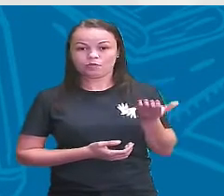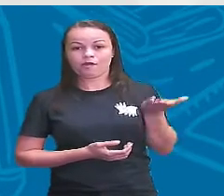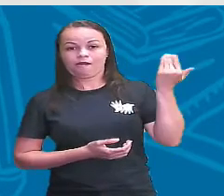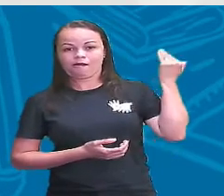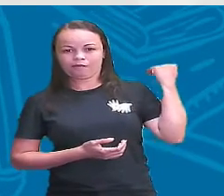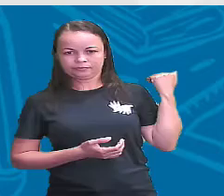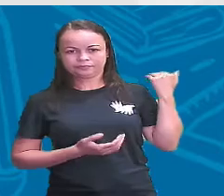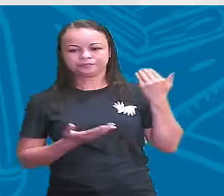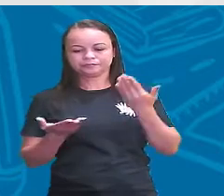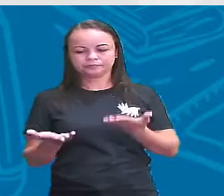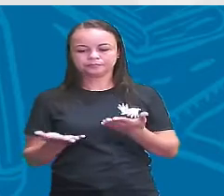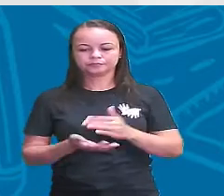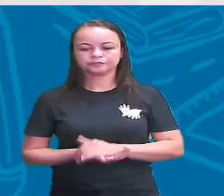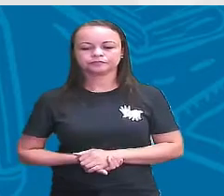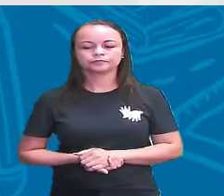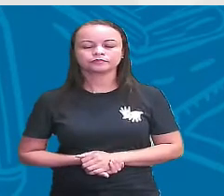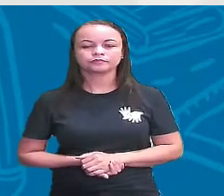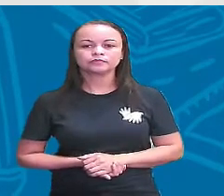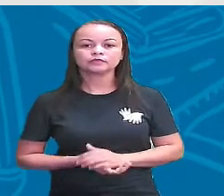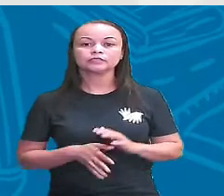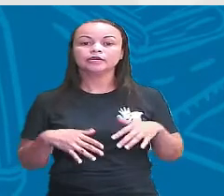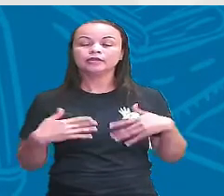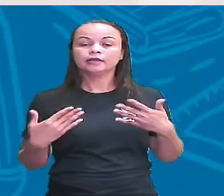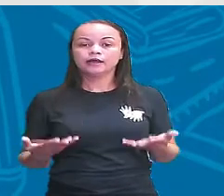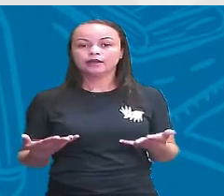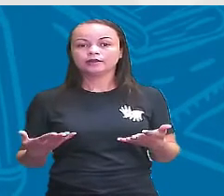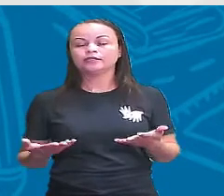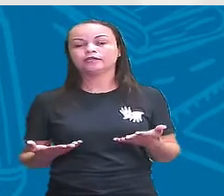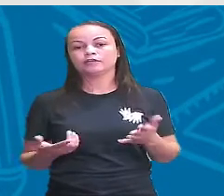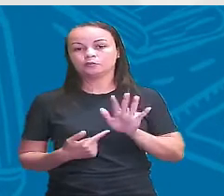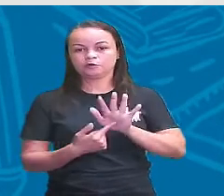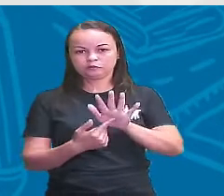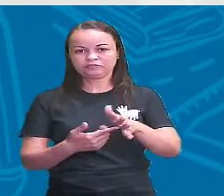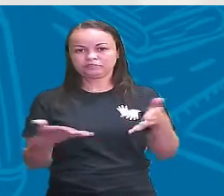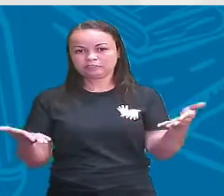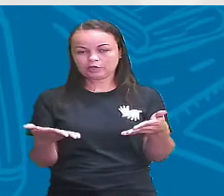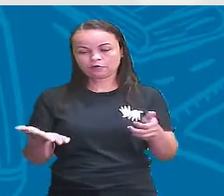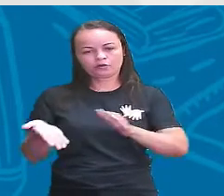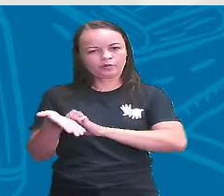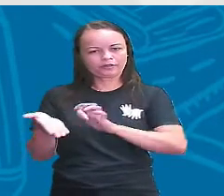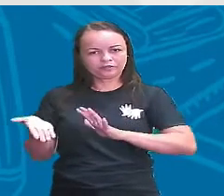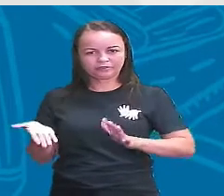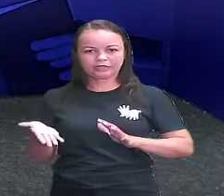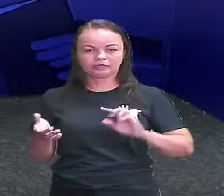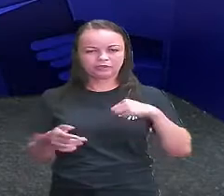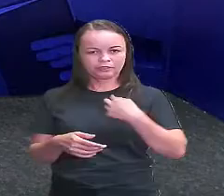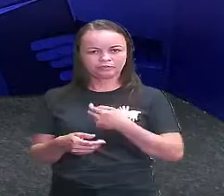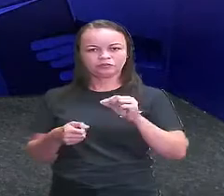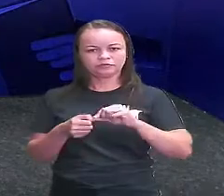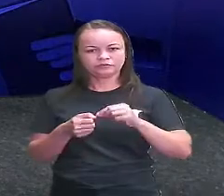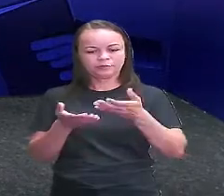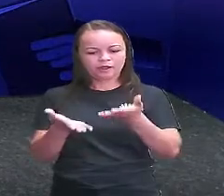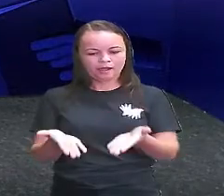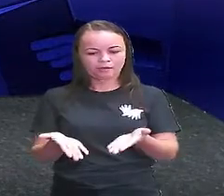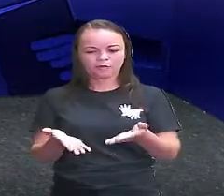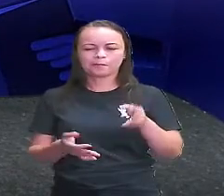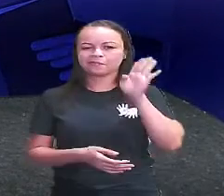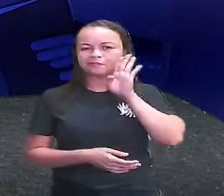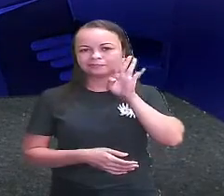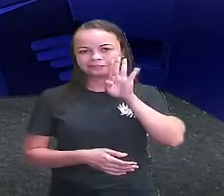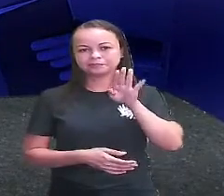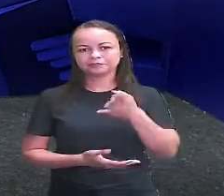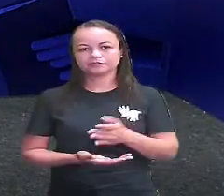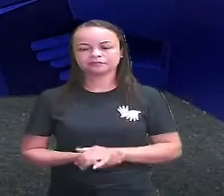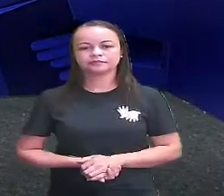aí, eu trouxe para vocês uma atividade para a gente fazer, bem legal. Vamos lá? O que é que você vai